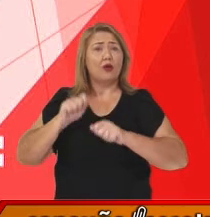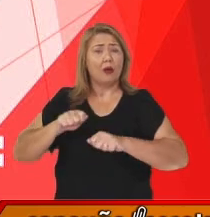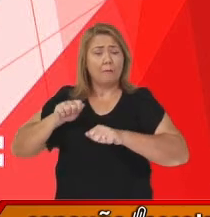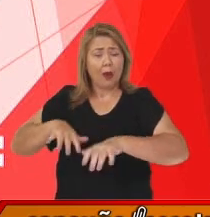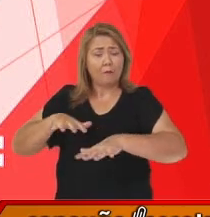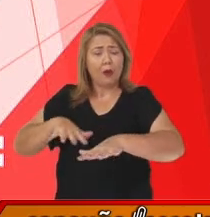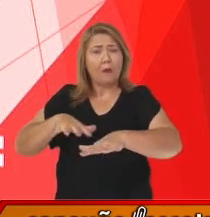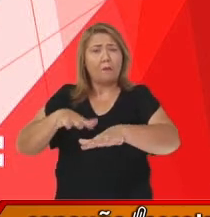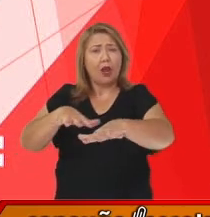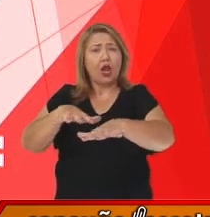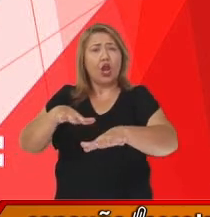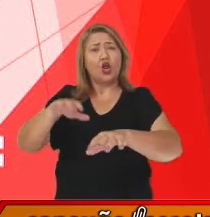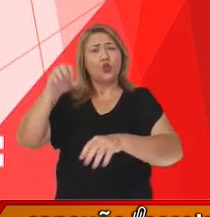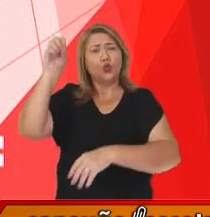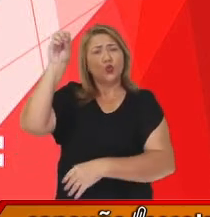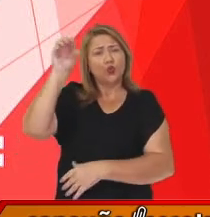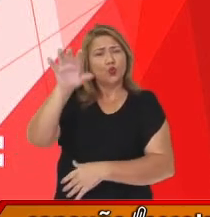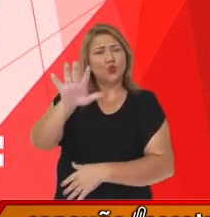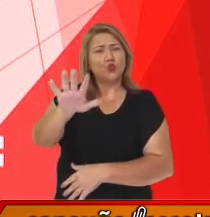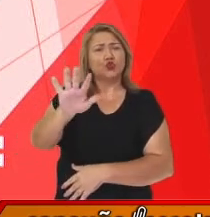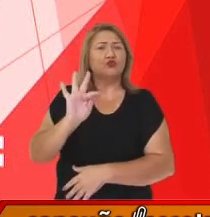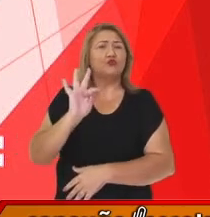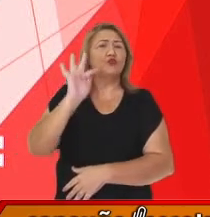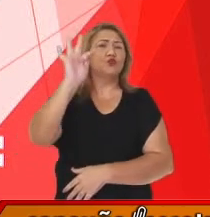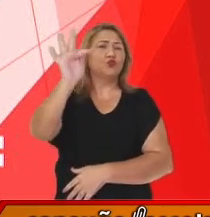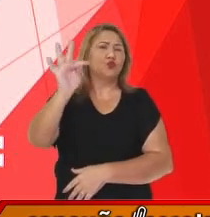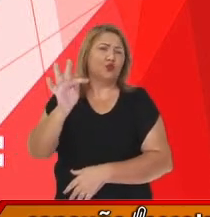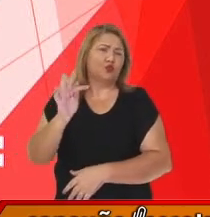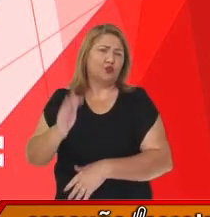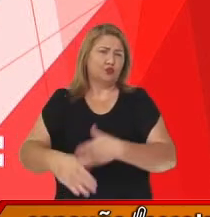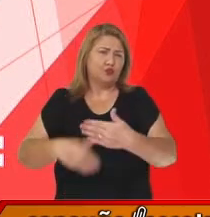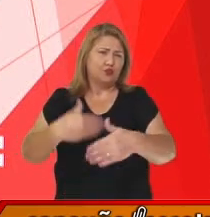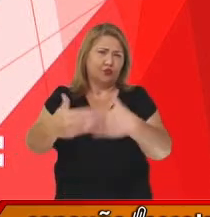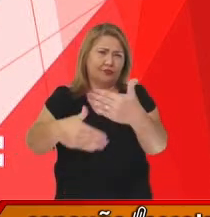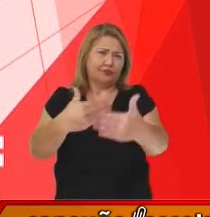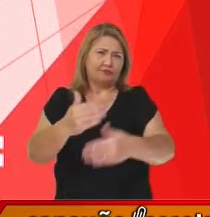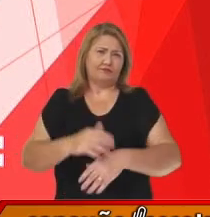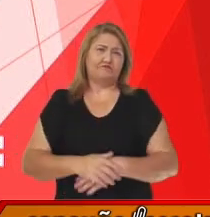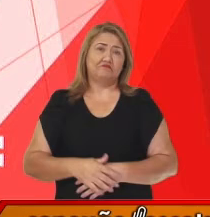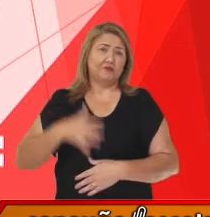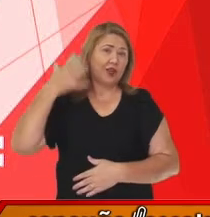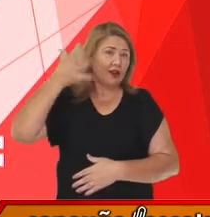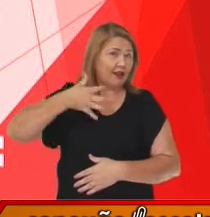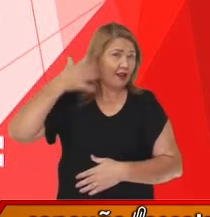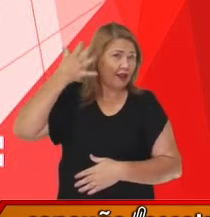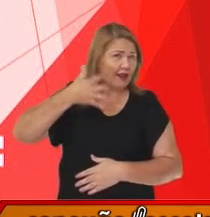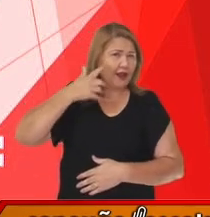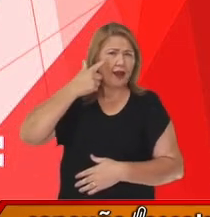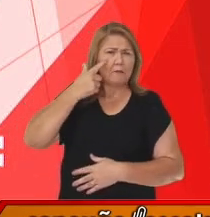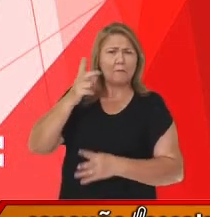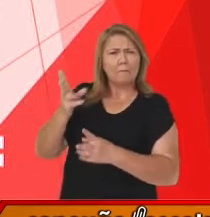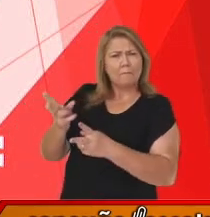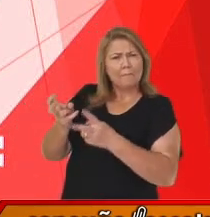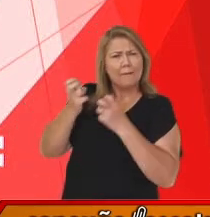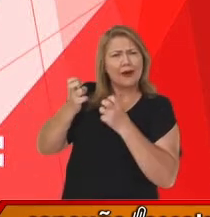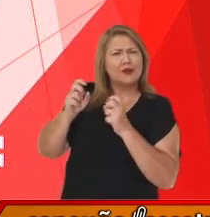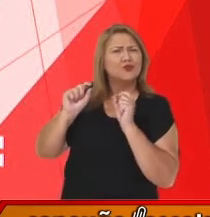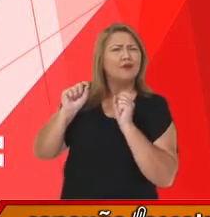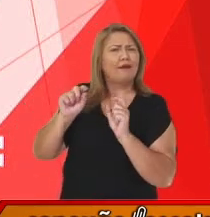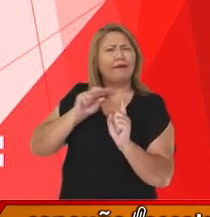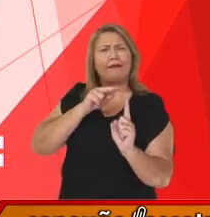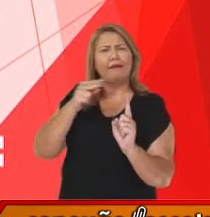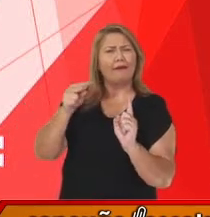de luz em direção aos futuros milênios. Então, por essa pregação, nós temos uma perspectiva